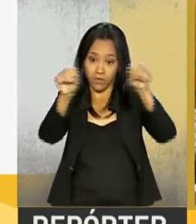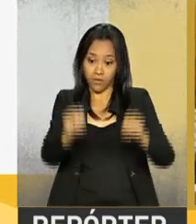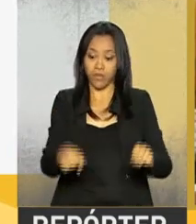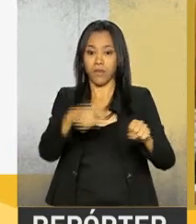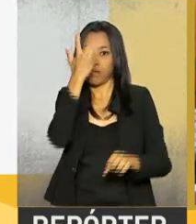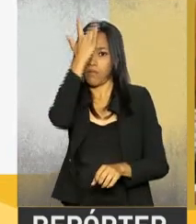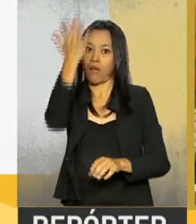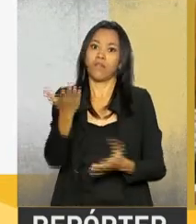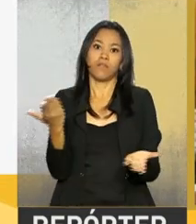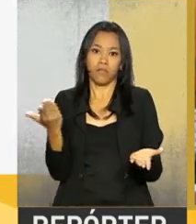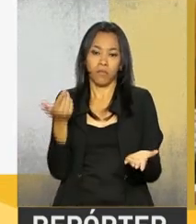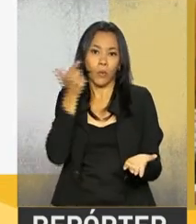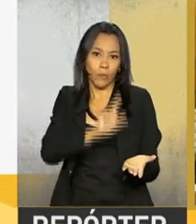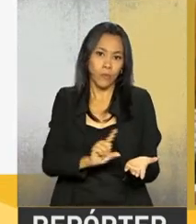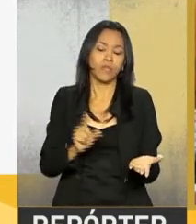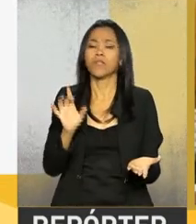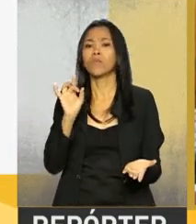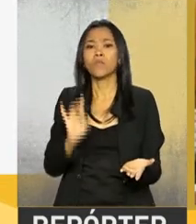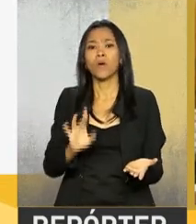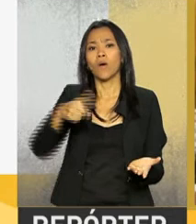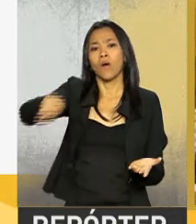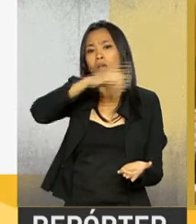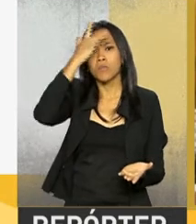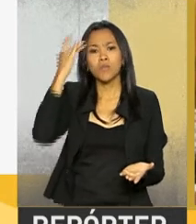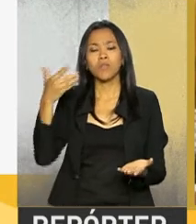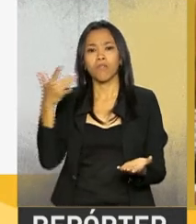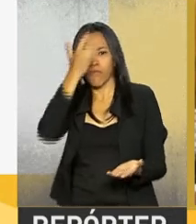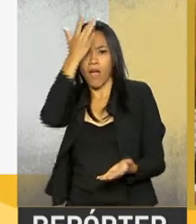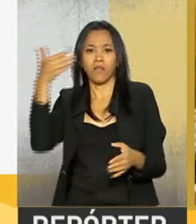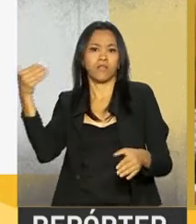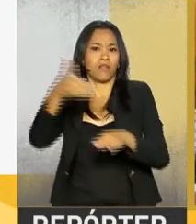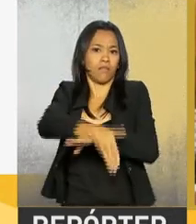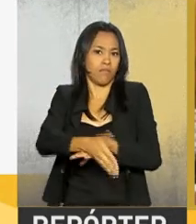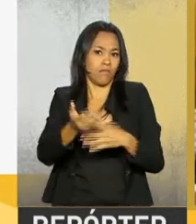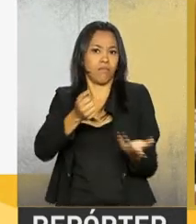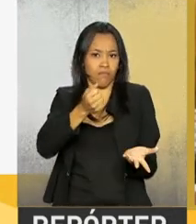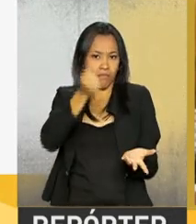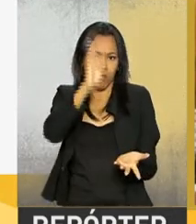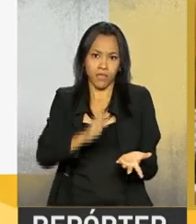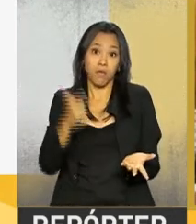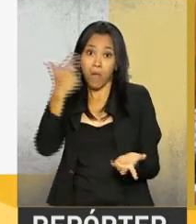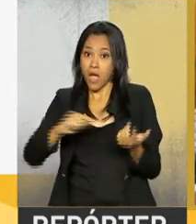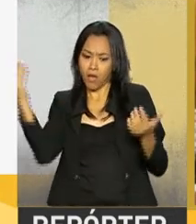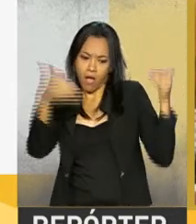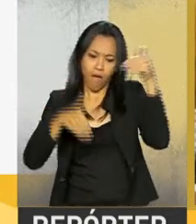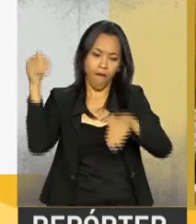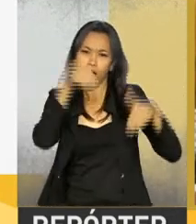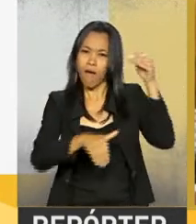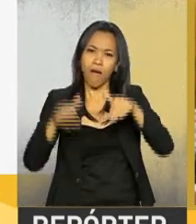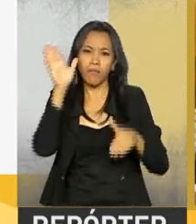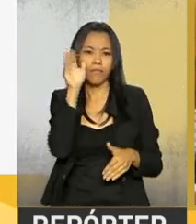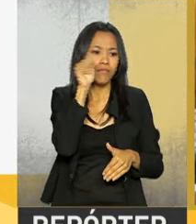transmitir às pessoas não só é ter essa facilidade burocracia mais pessoas virão visitar o país